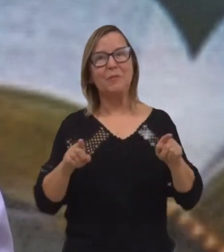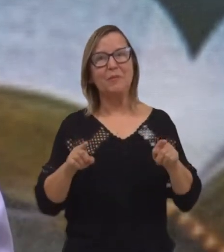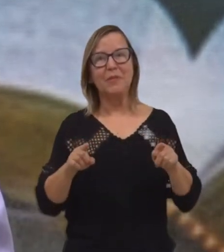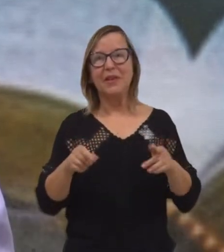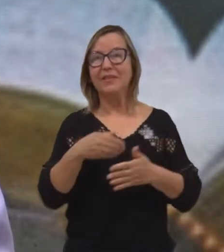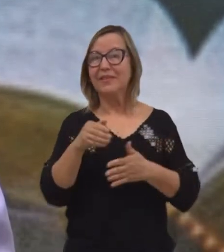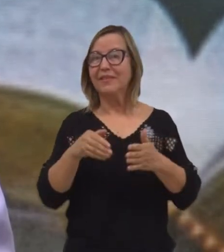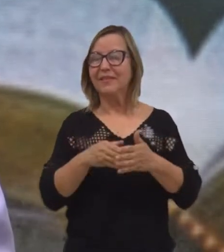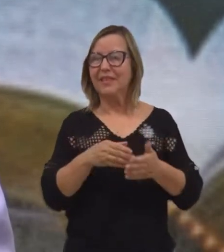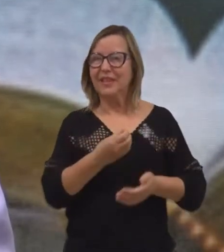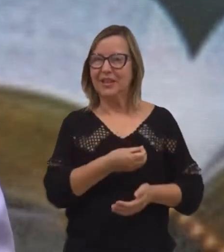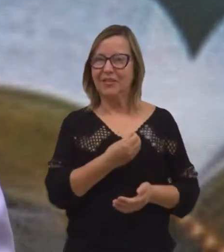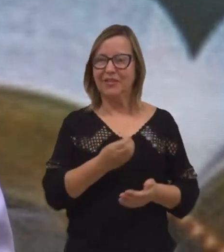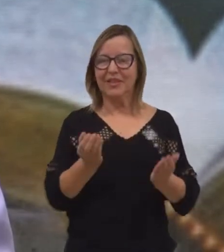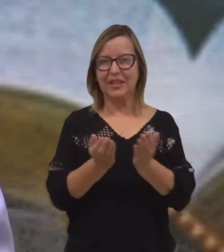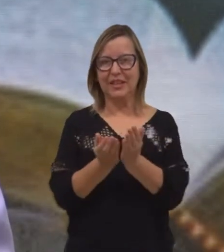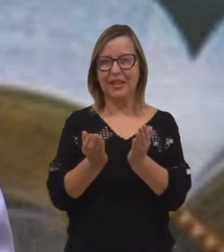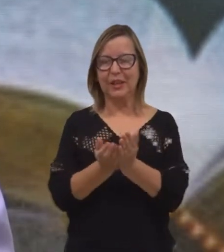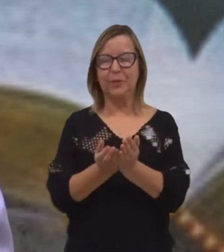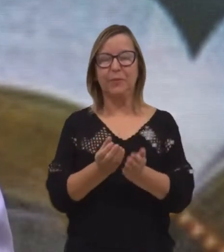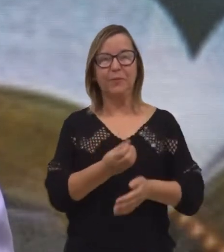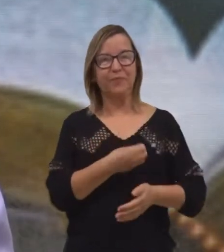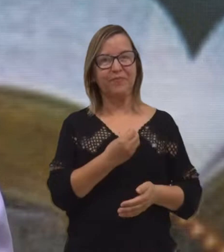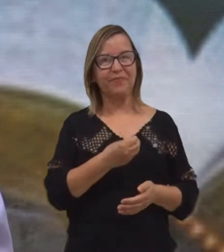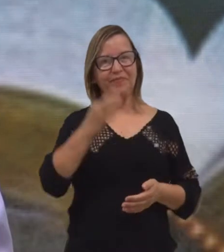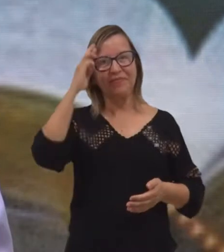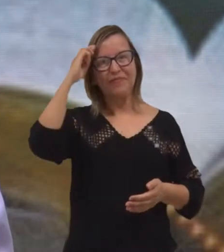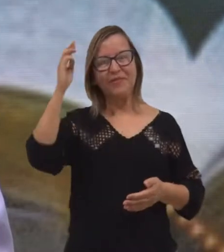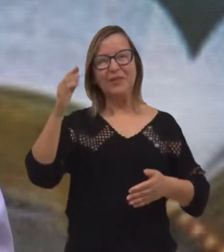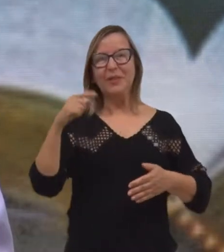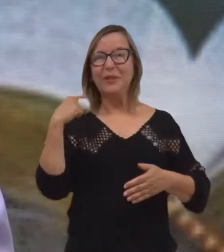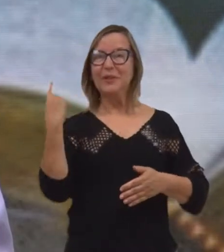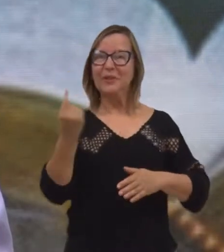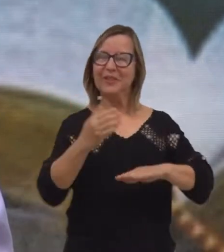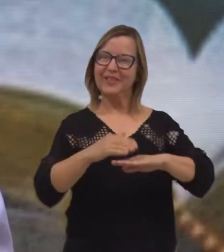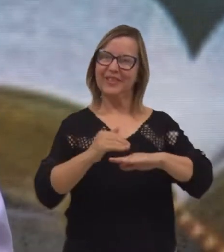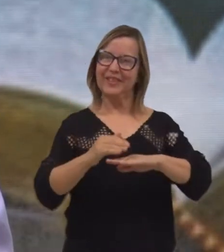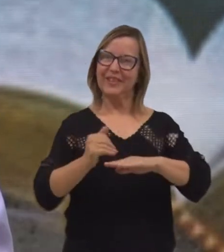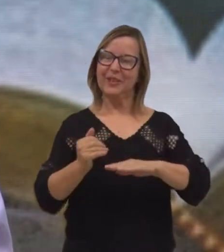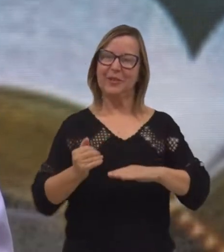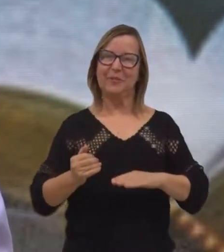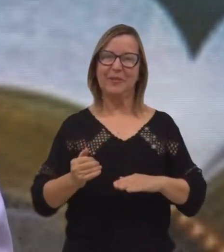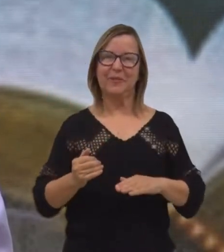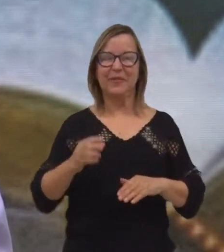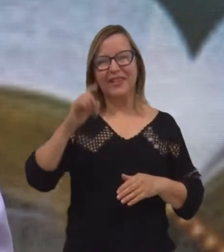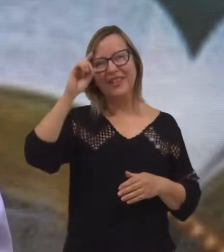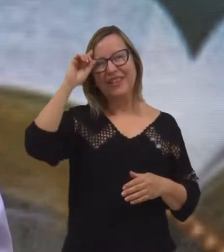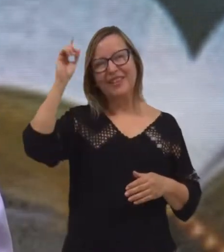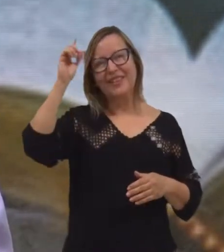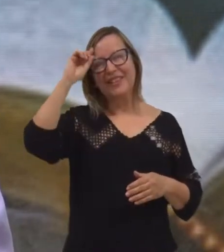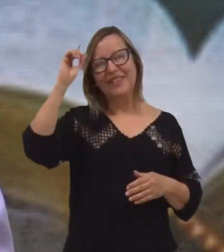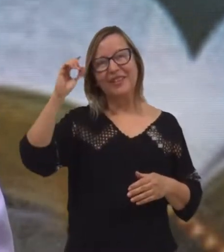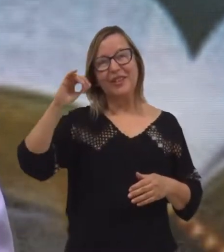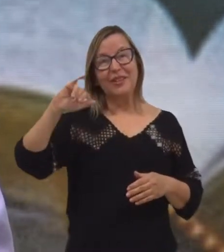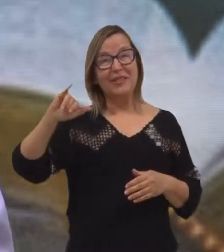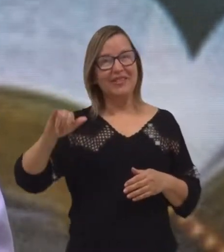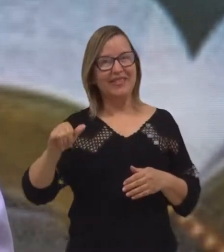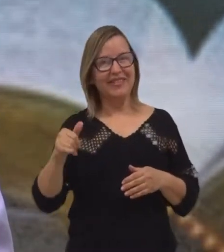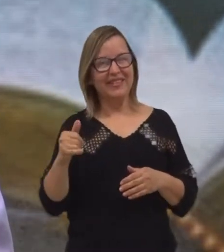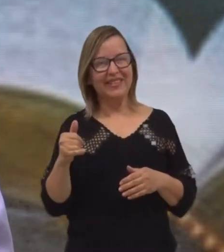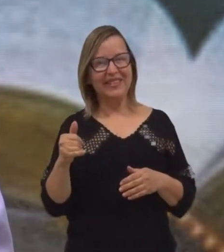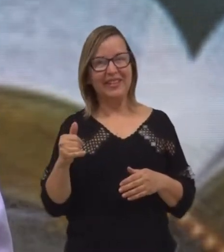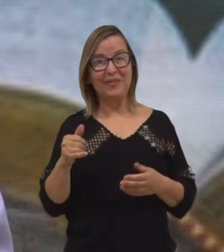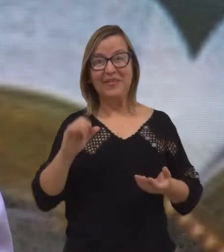cristã. É uma vida que o Senhor nos chama a cada dia desfrutar